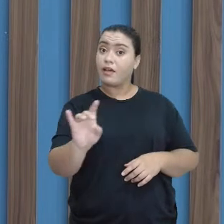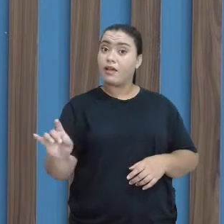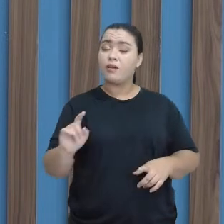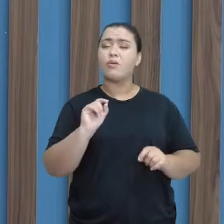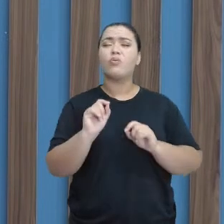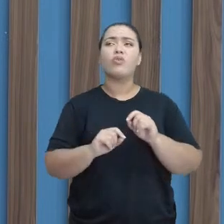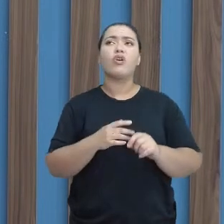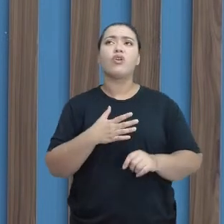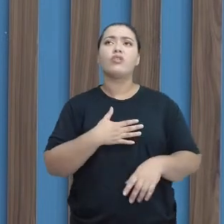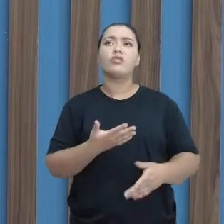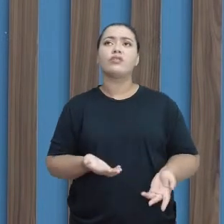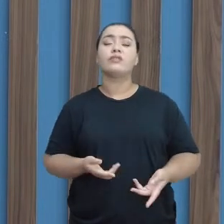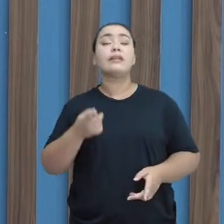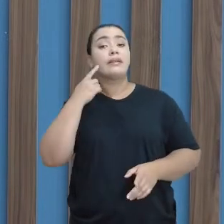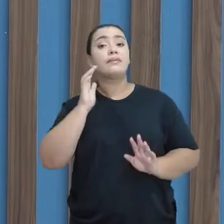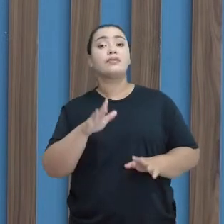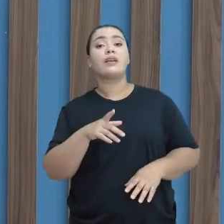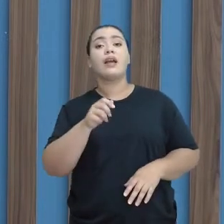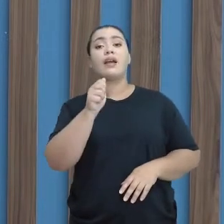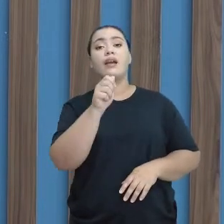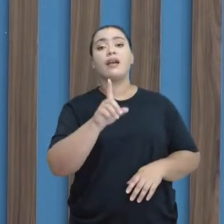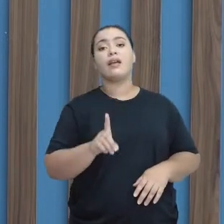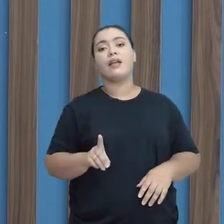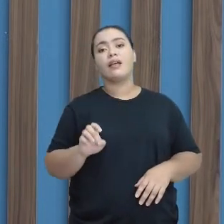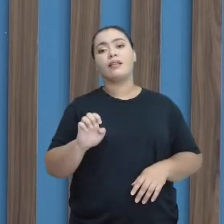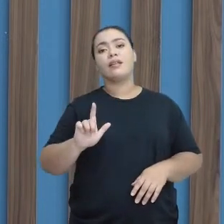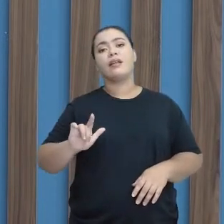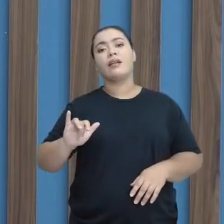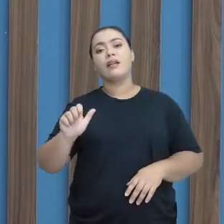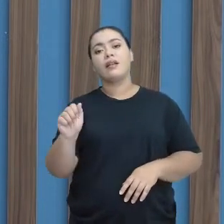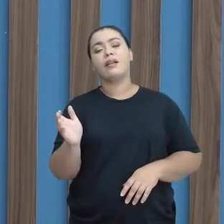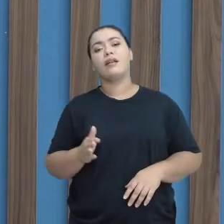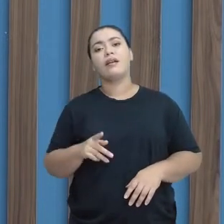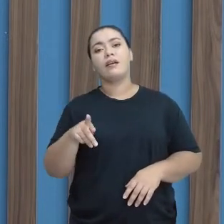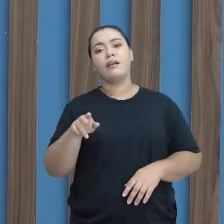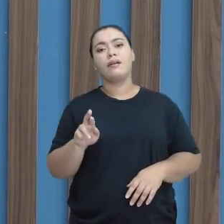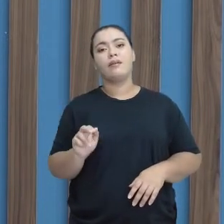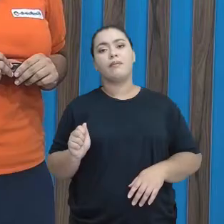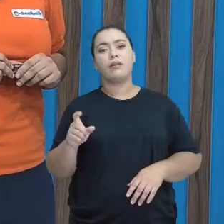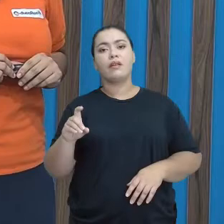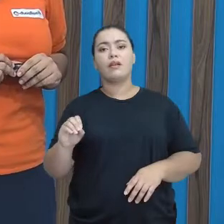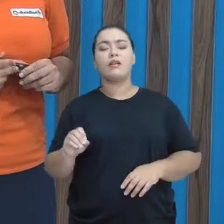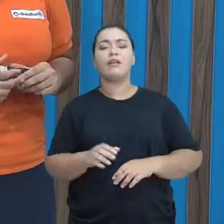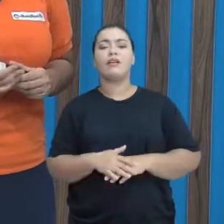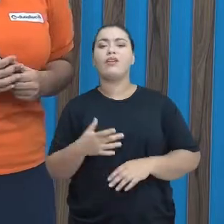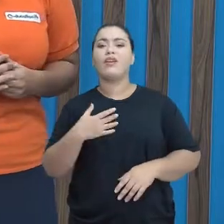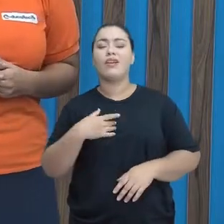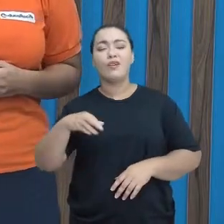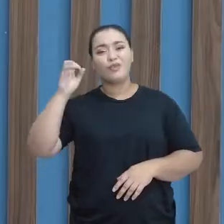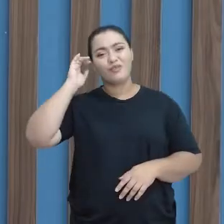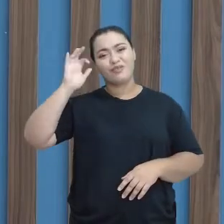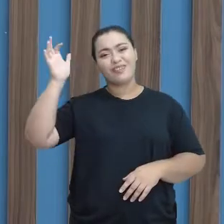gostavam. Adélia Prado. Então, assim, eu viajo nesses personagens que...